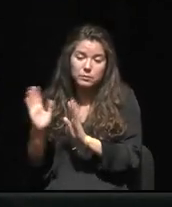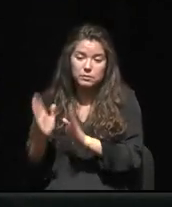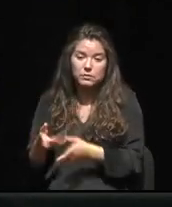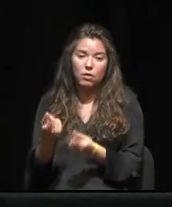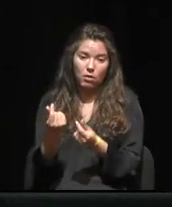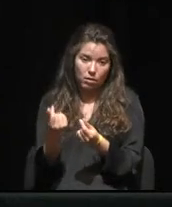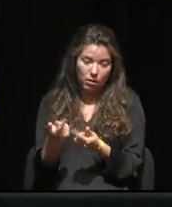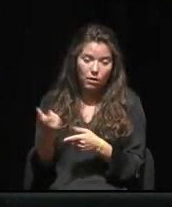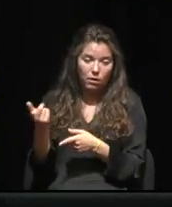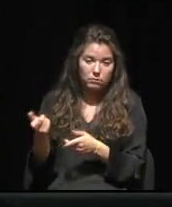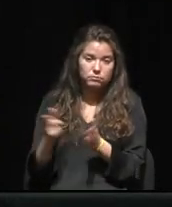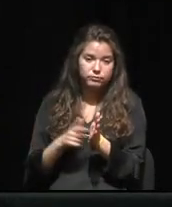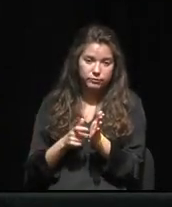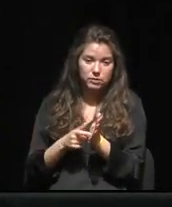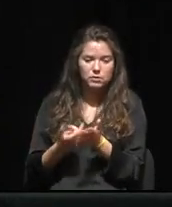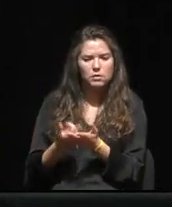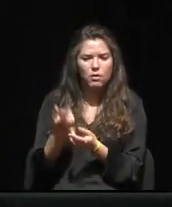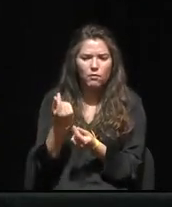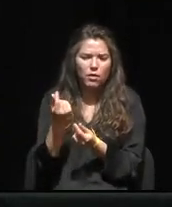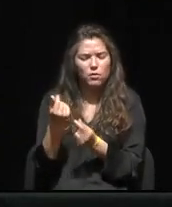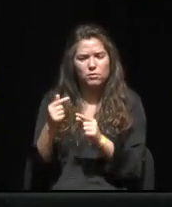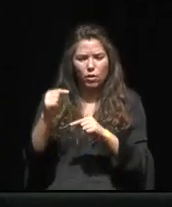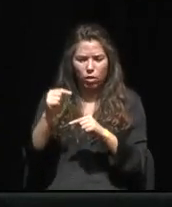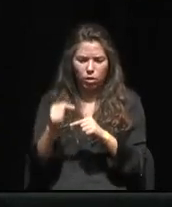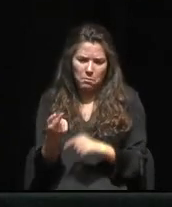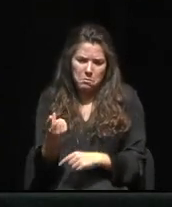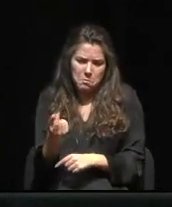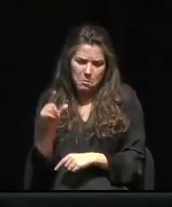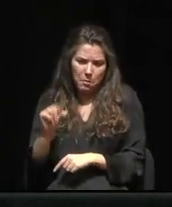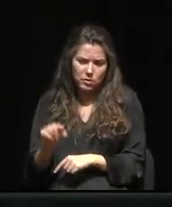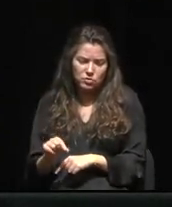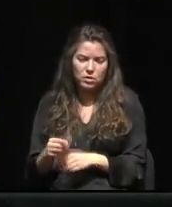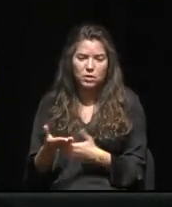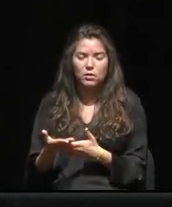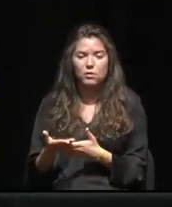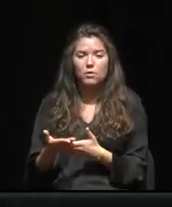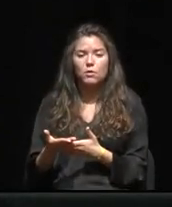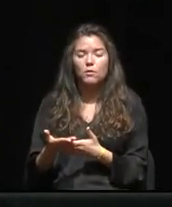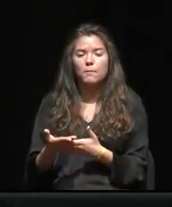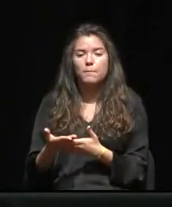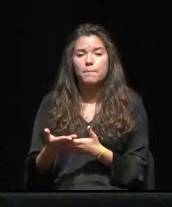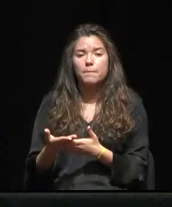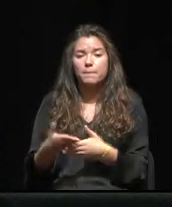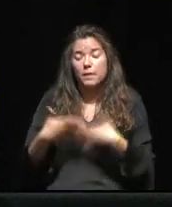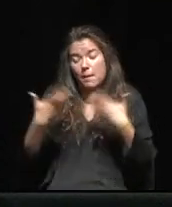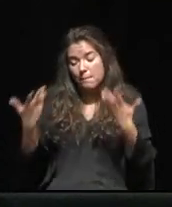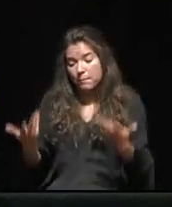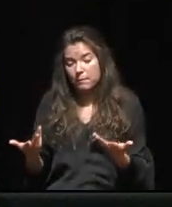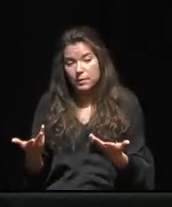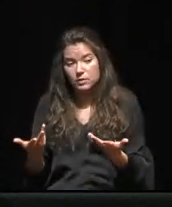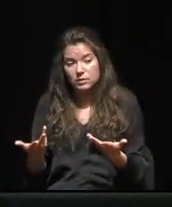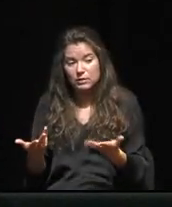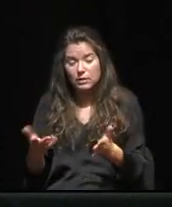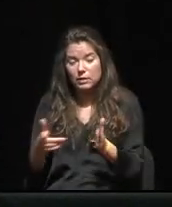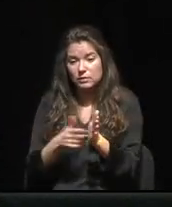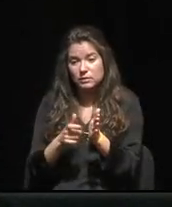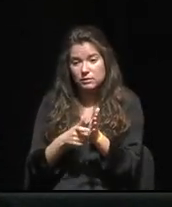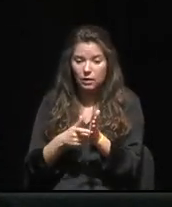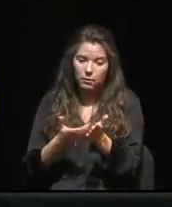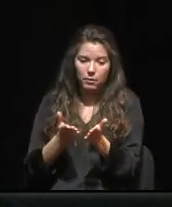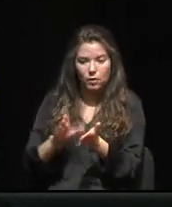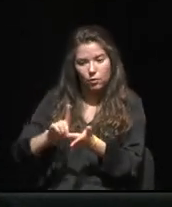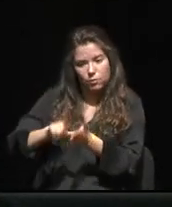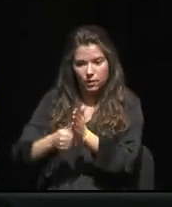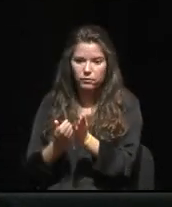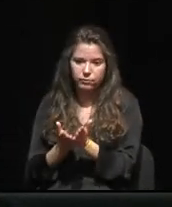receita e mesmo assim são valores muito simbólicos de de de acesso e de bilhética mas que é essencial para a subsistência